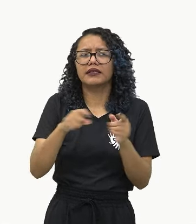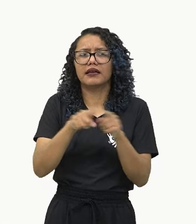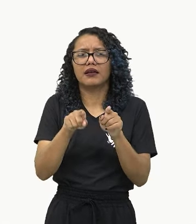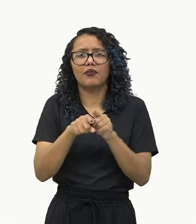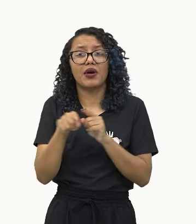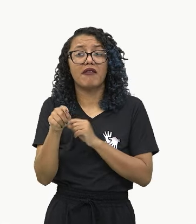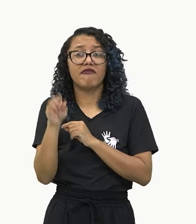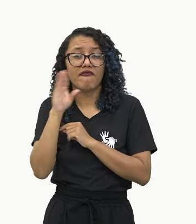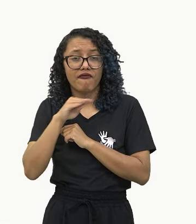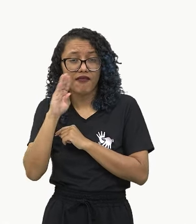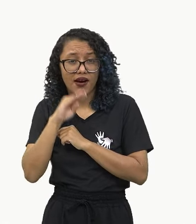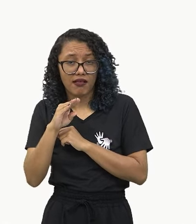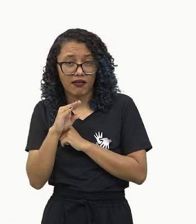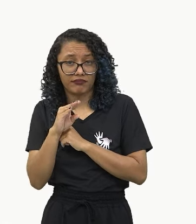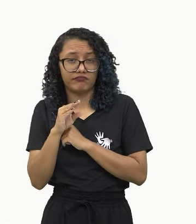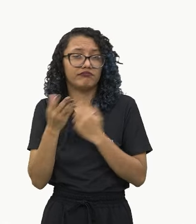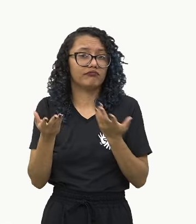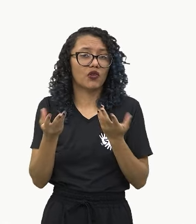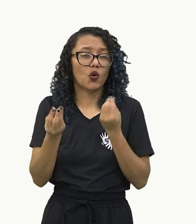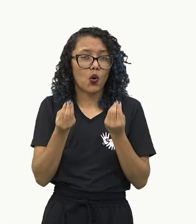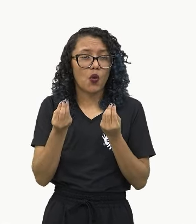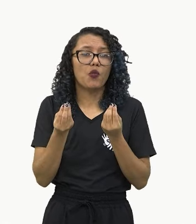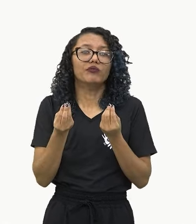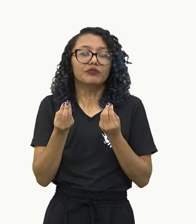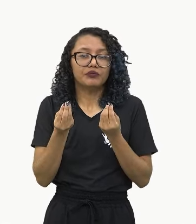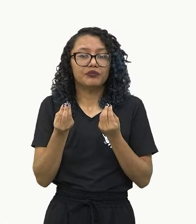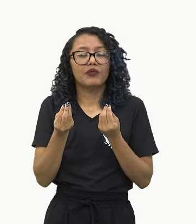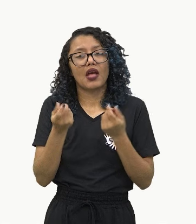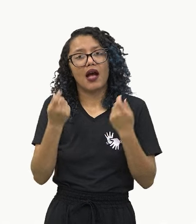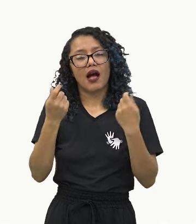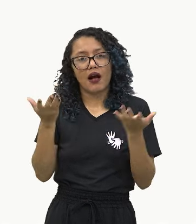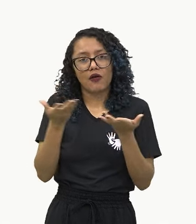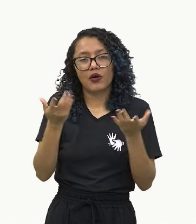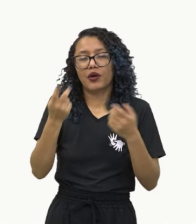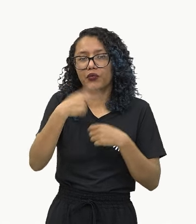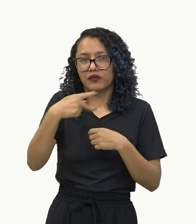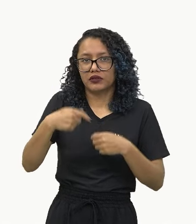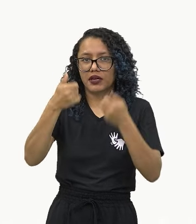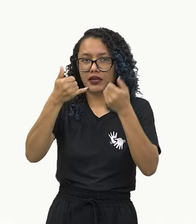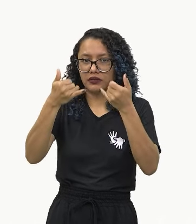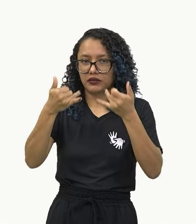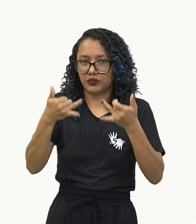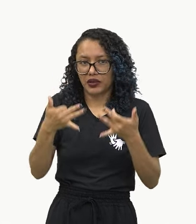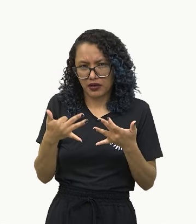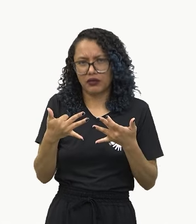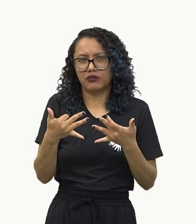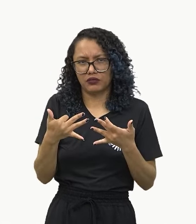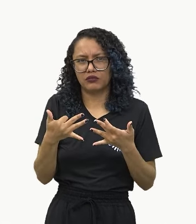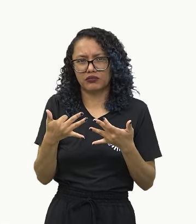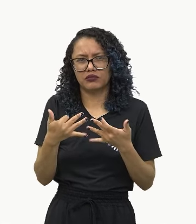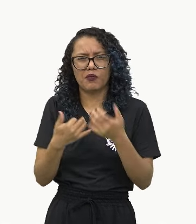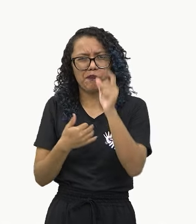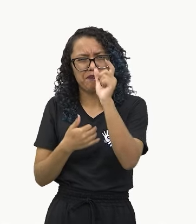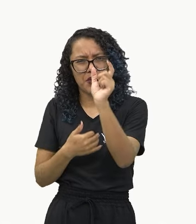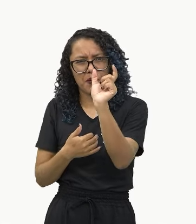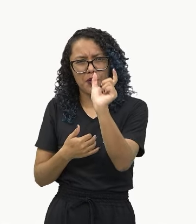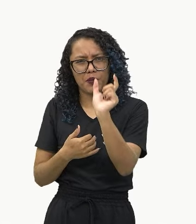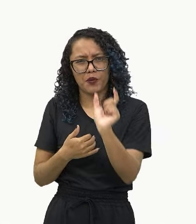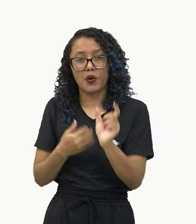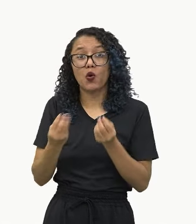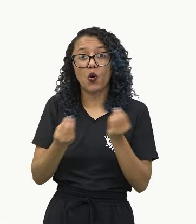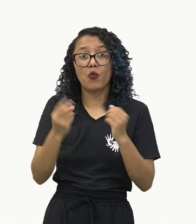tu has cantado, él, usted ha cantado. Nosotros hemos